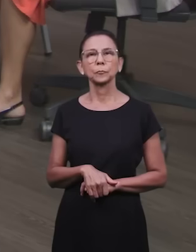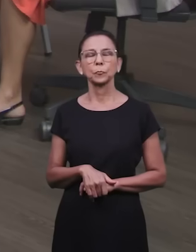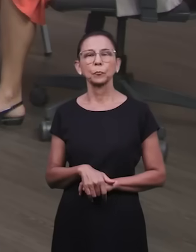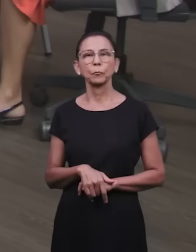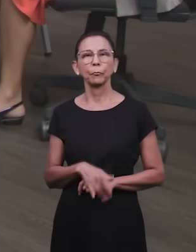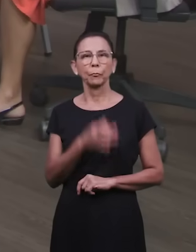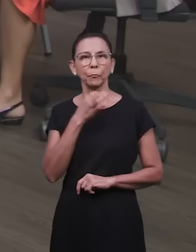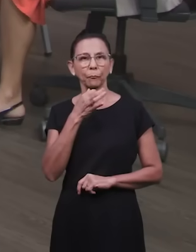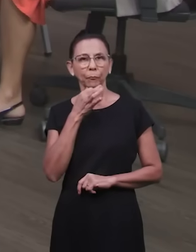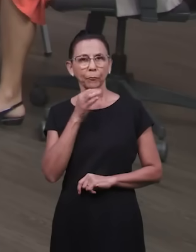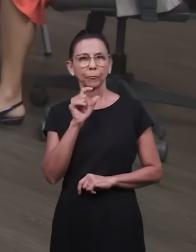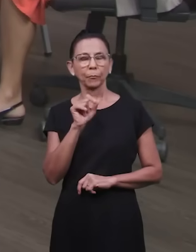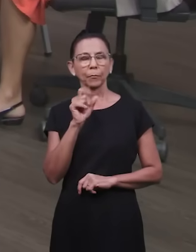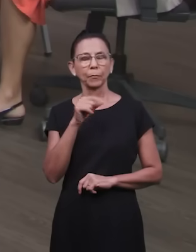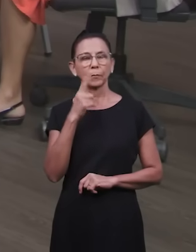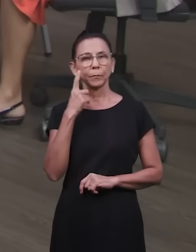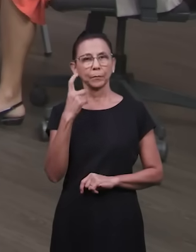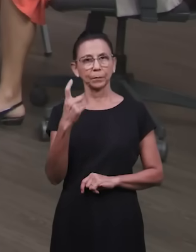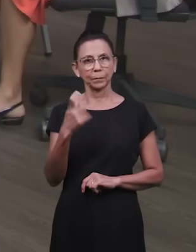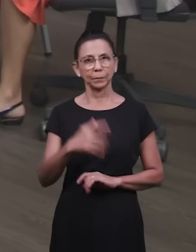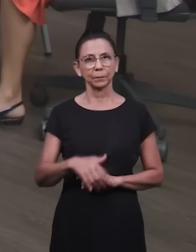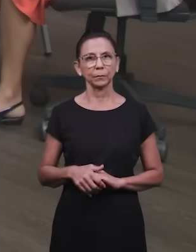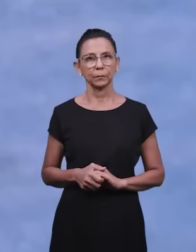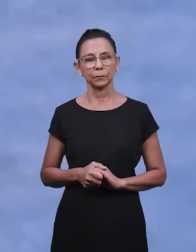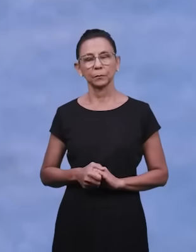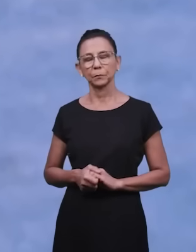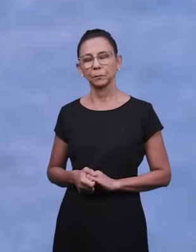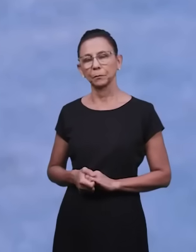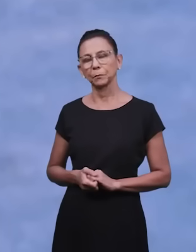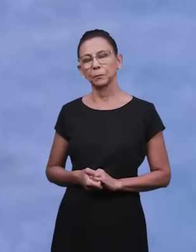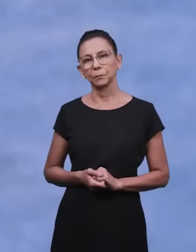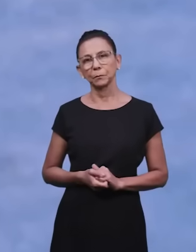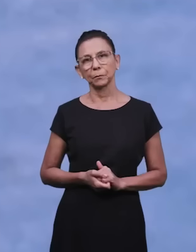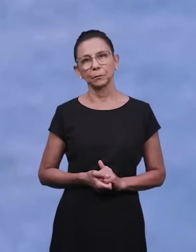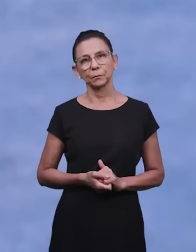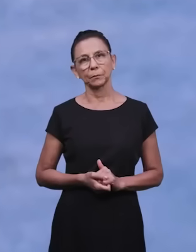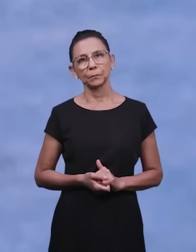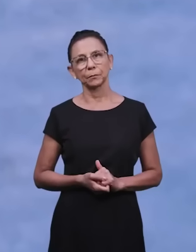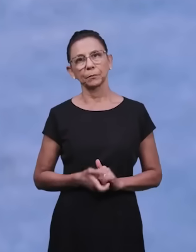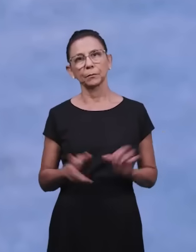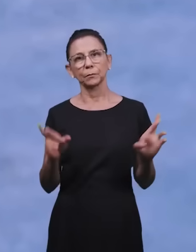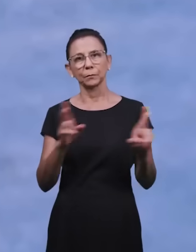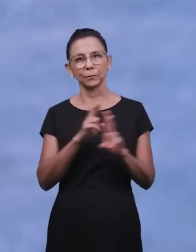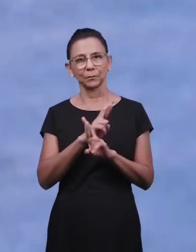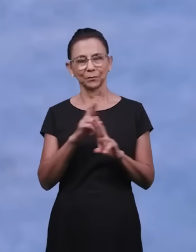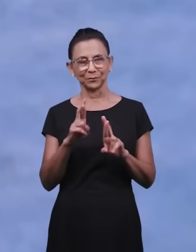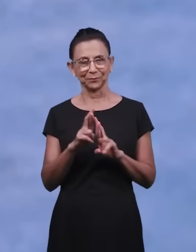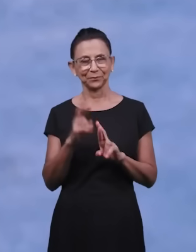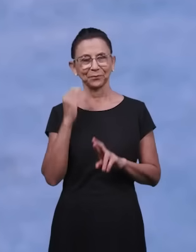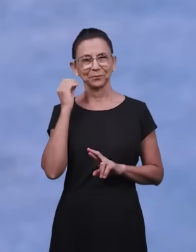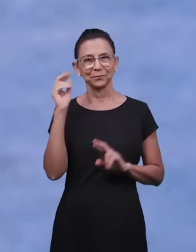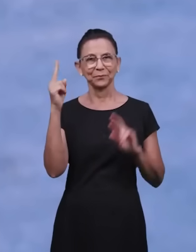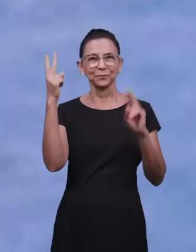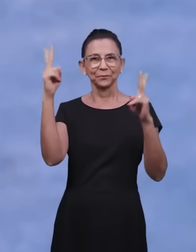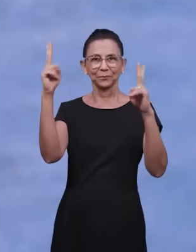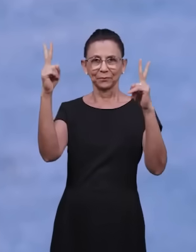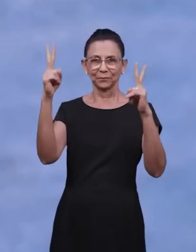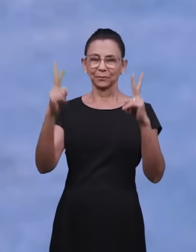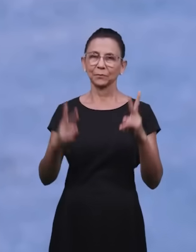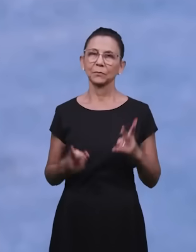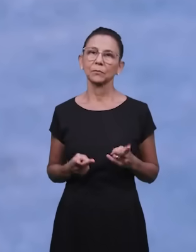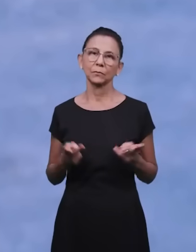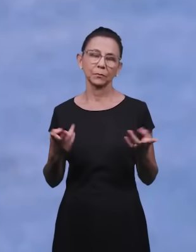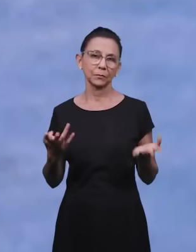julgo interessante nessas participações dos jovens, é que, invariavelmente, elas estão associadas a uma experiência de vitória.